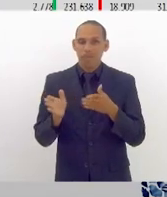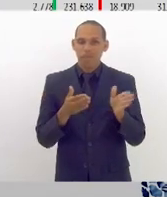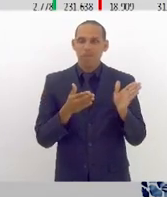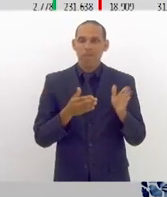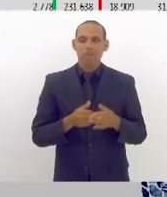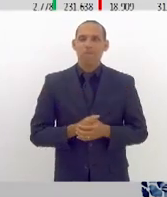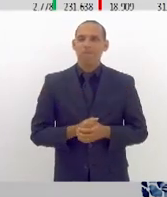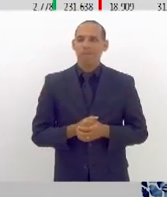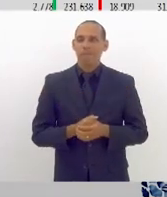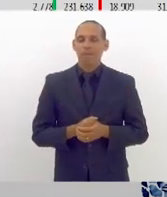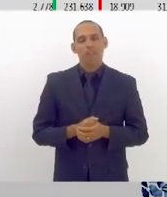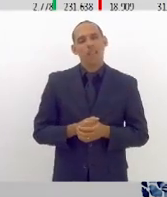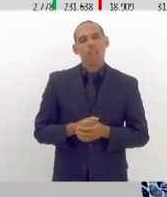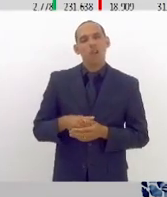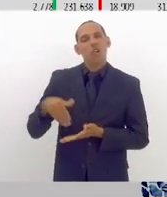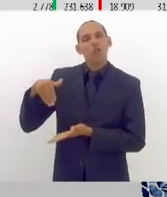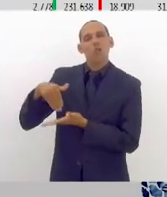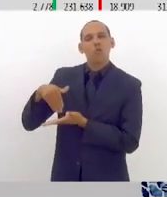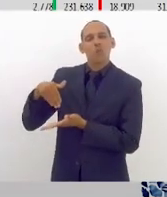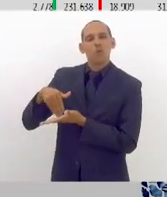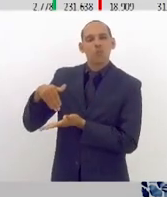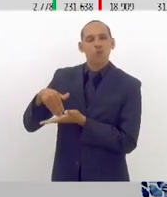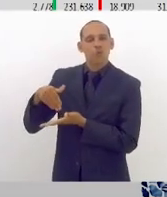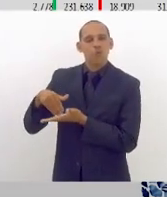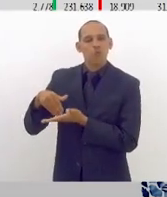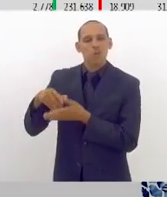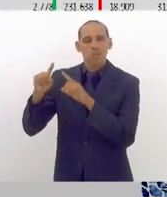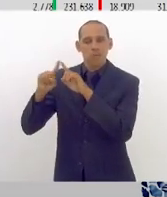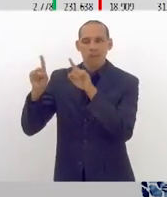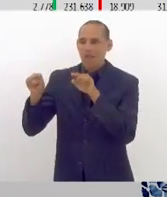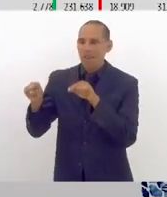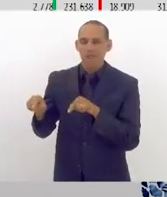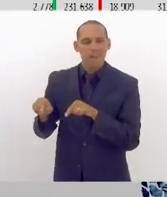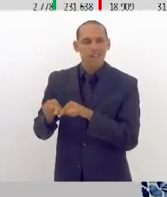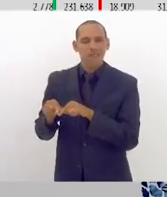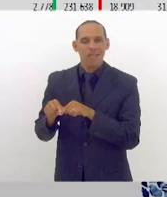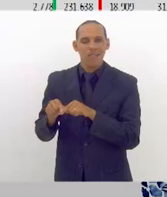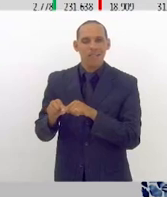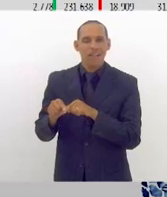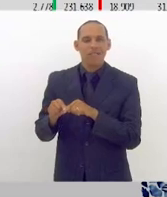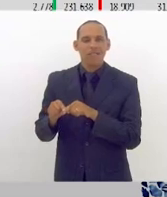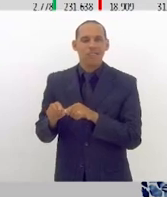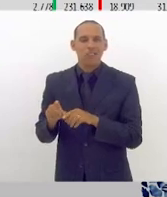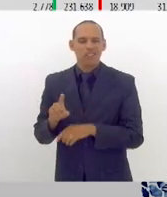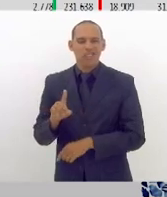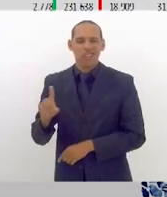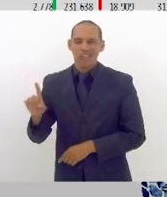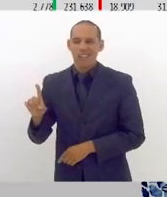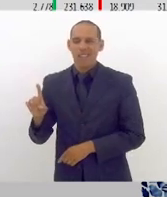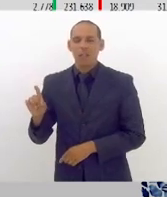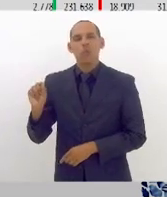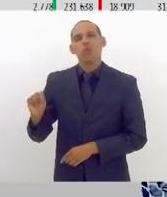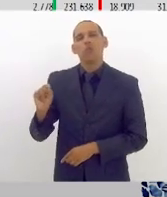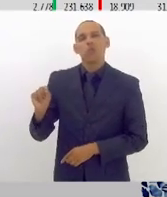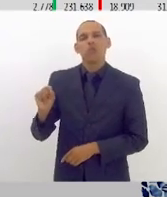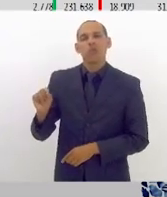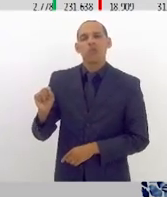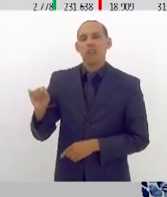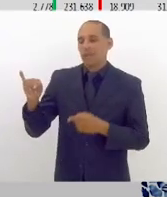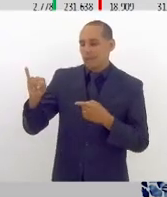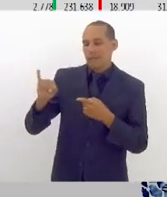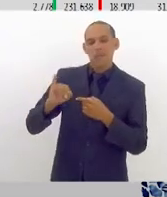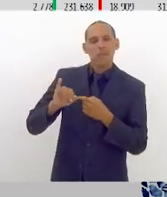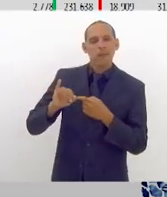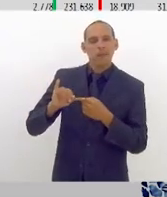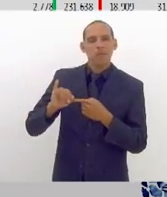o último quadro a direita ali é a parte das importações tem a gente no caso de análise Regional vai ter as